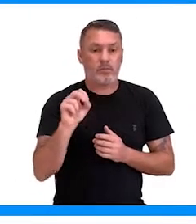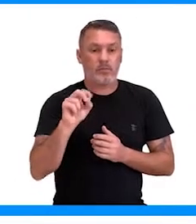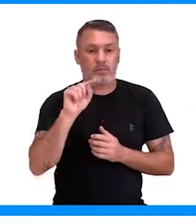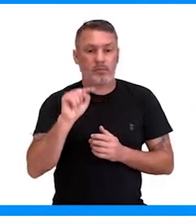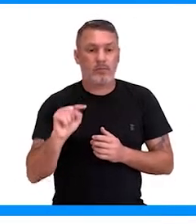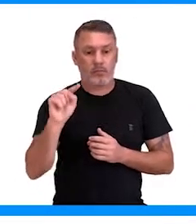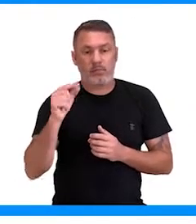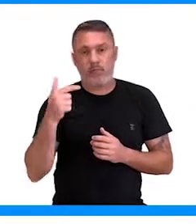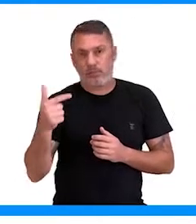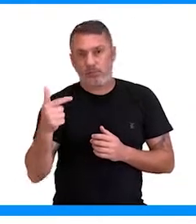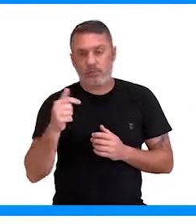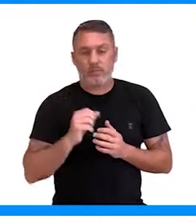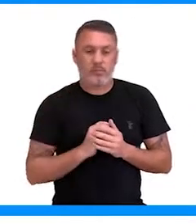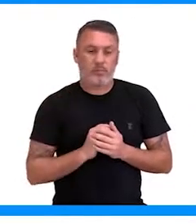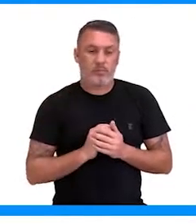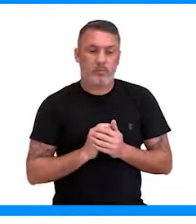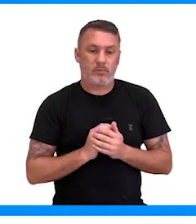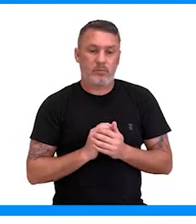Menos 500 raiz de 2.